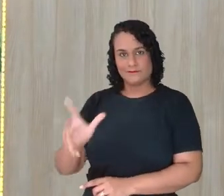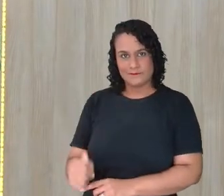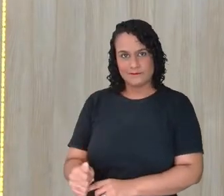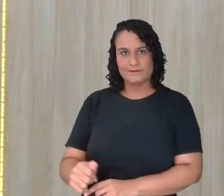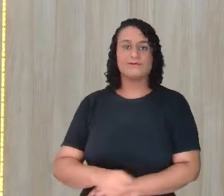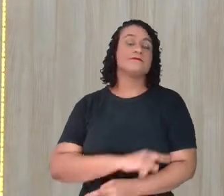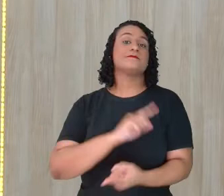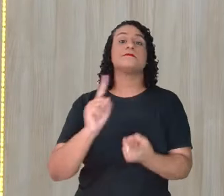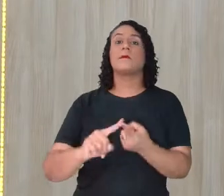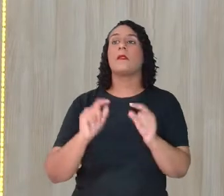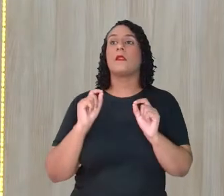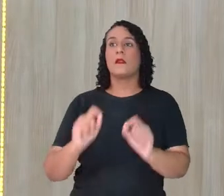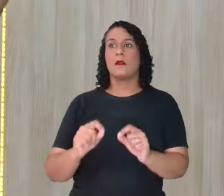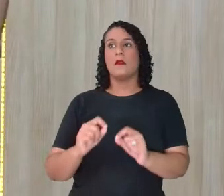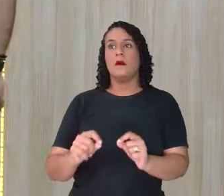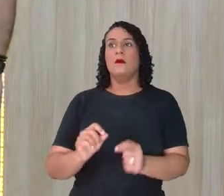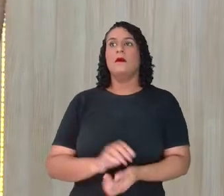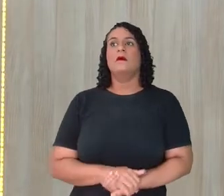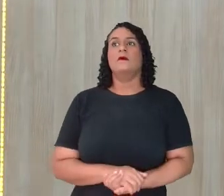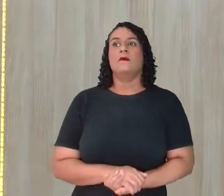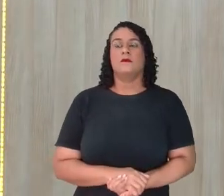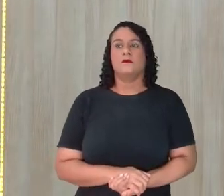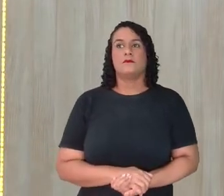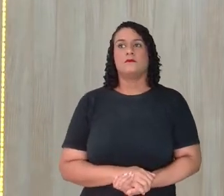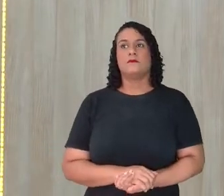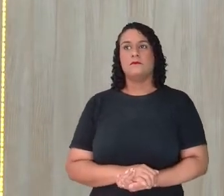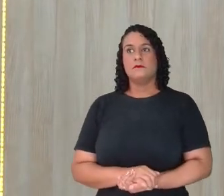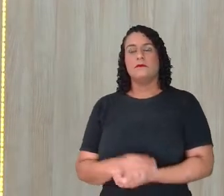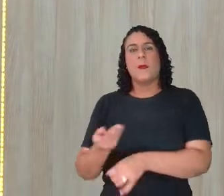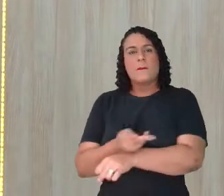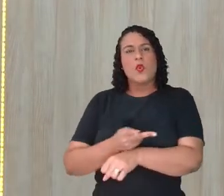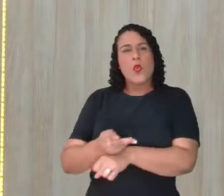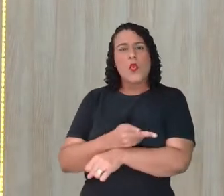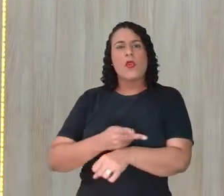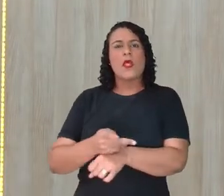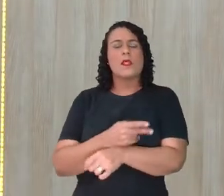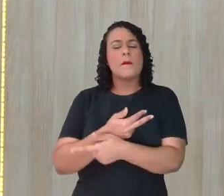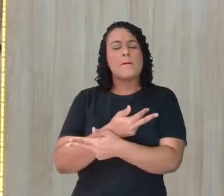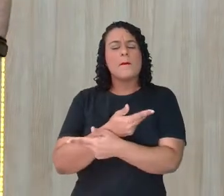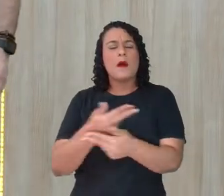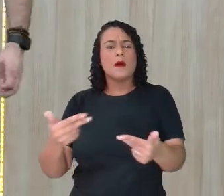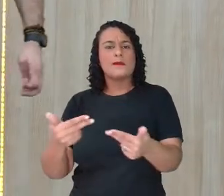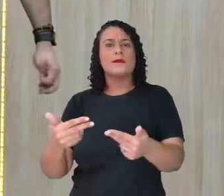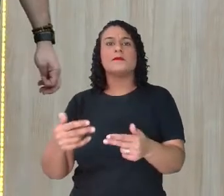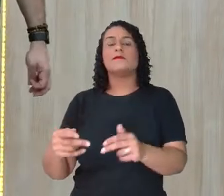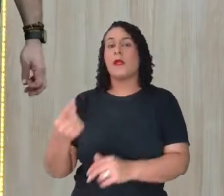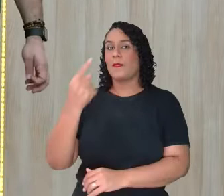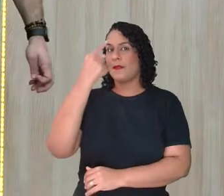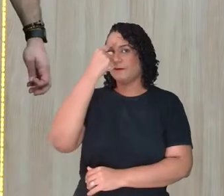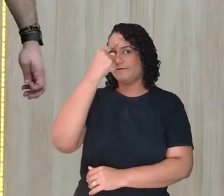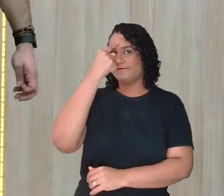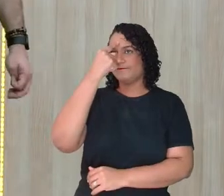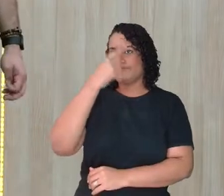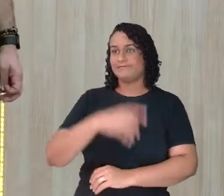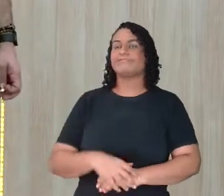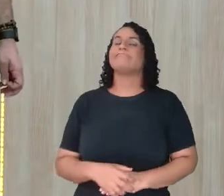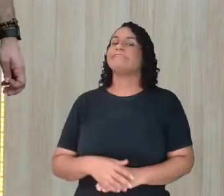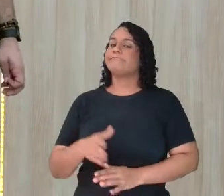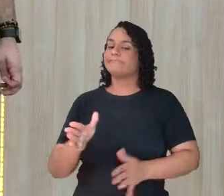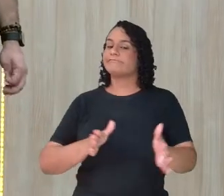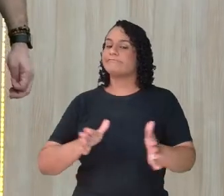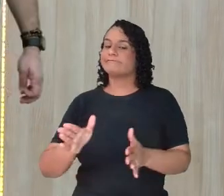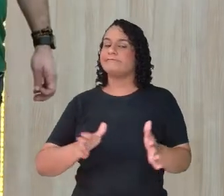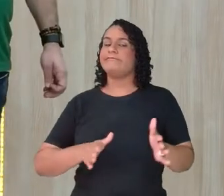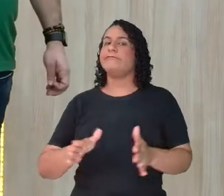Primeira delas, né, vejam, a busca de especiarias nas Índias. Então, durante esse